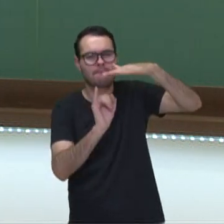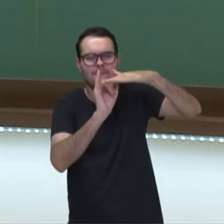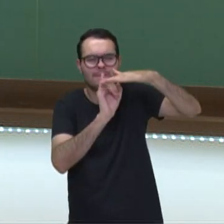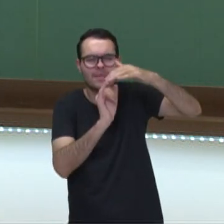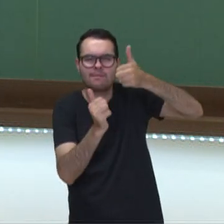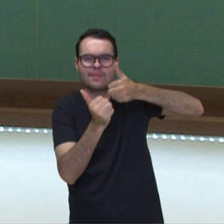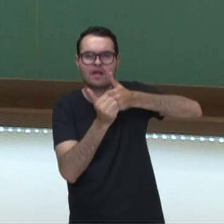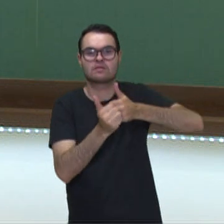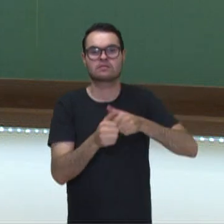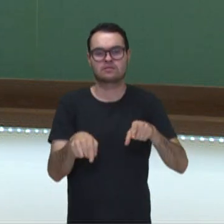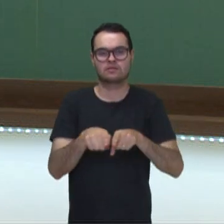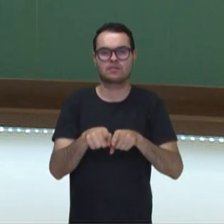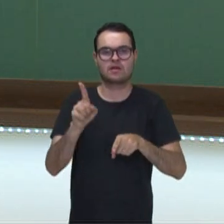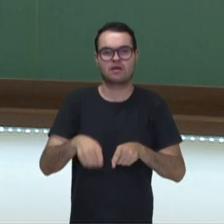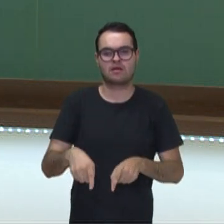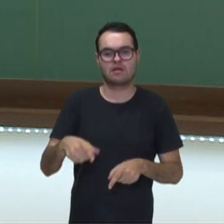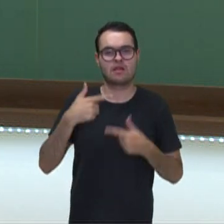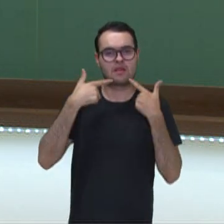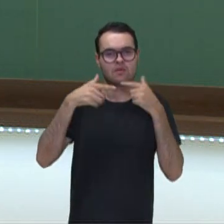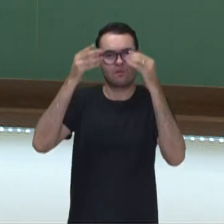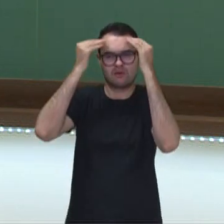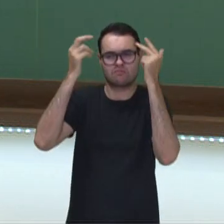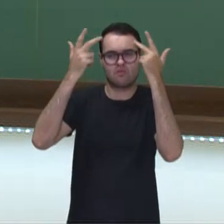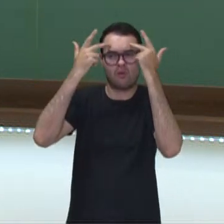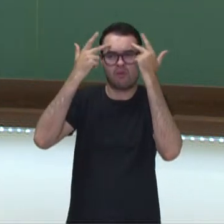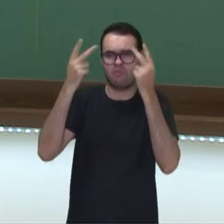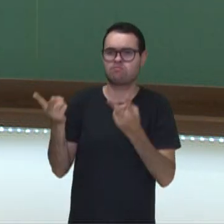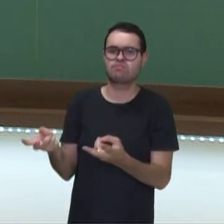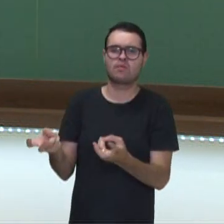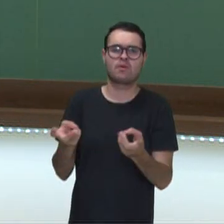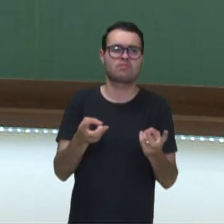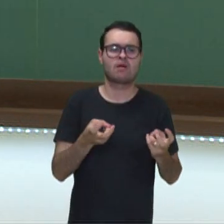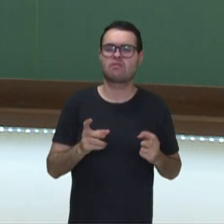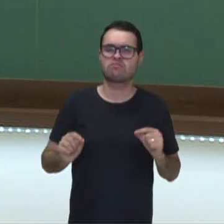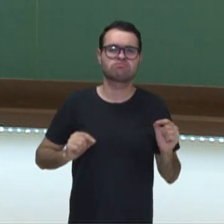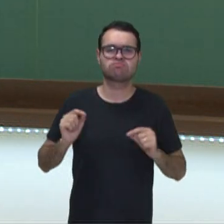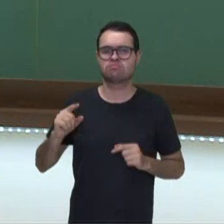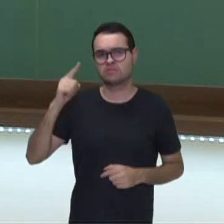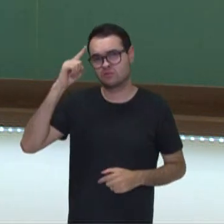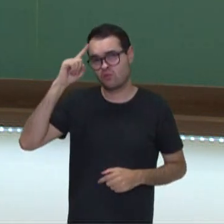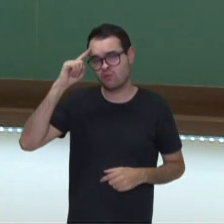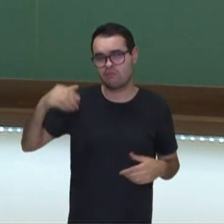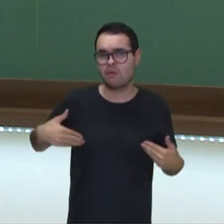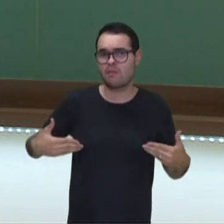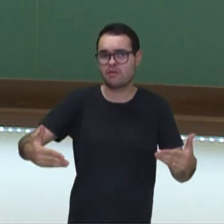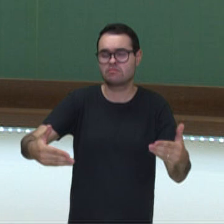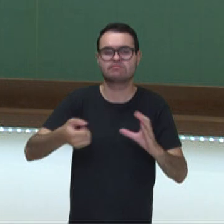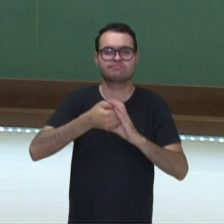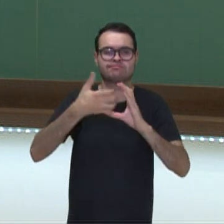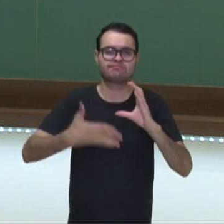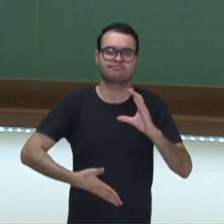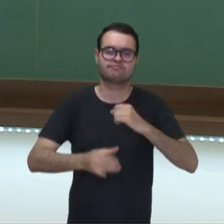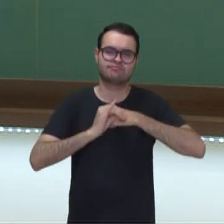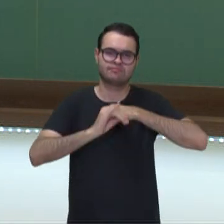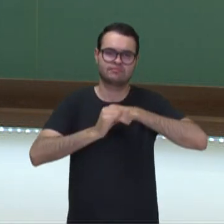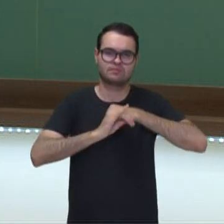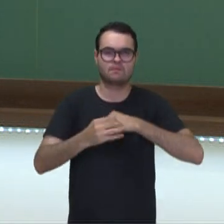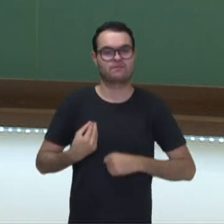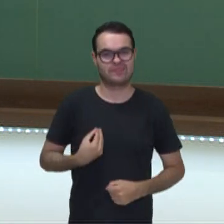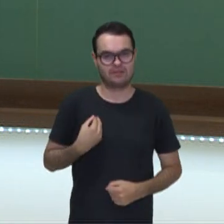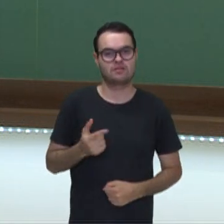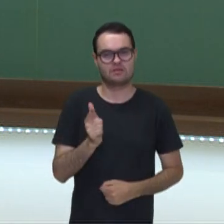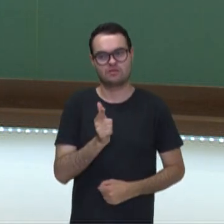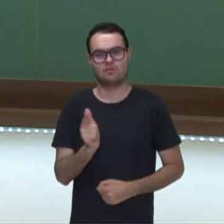do cotidiano, de um fato comum, corriqueiro do dia a dia, né? Tão característico das crônicas. Existem outras